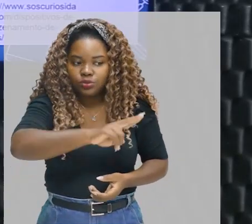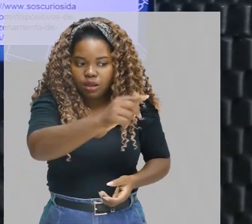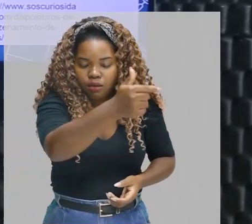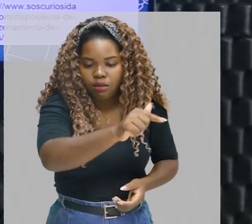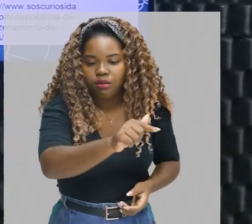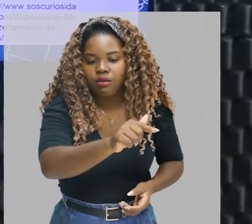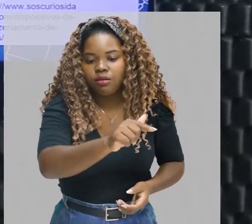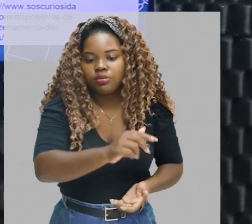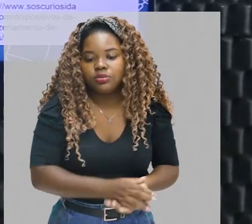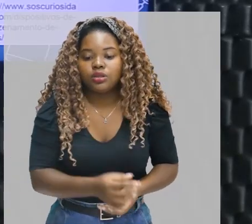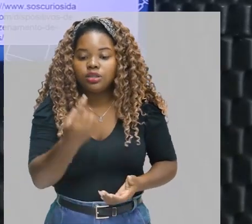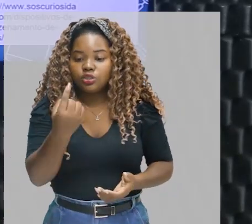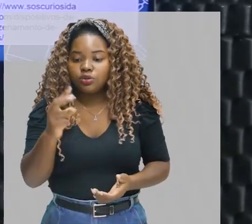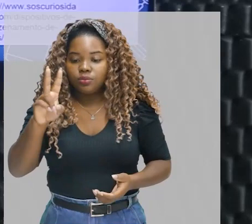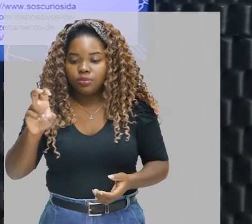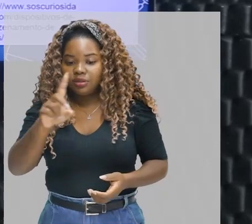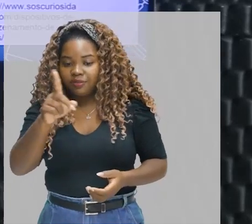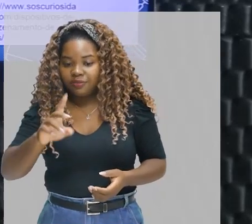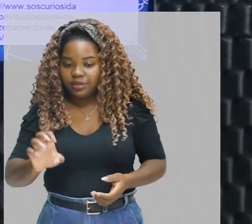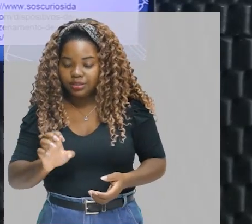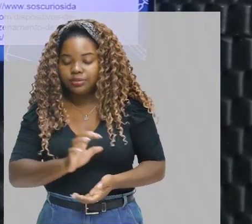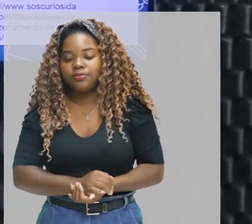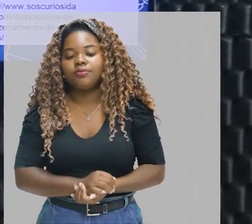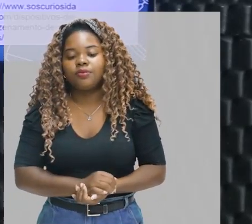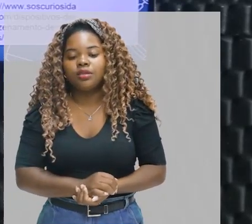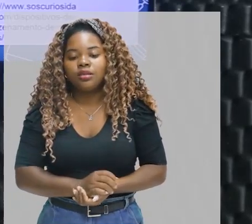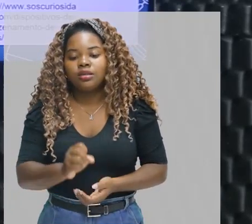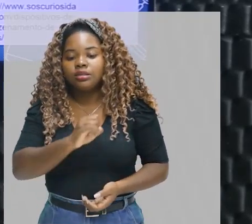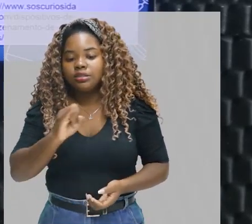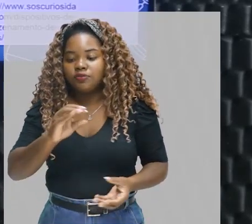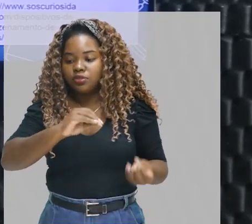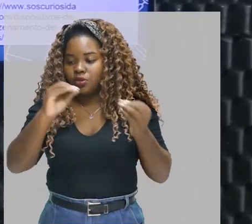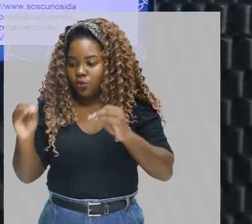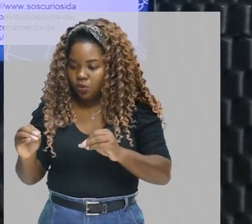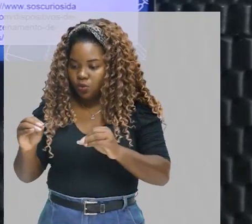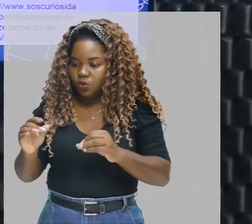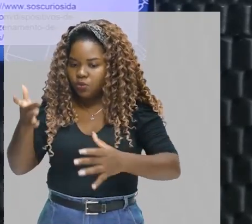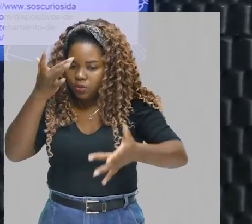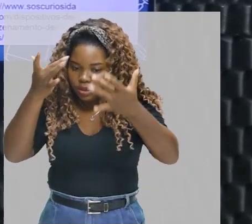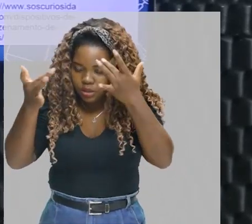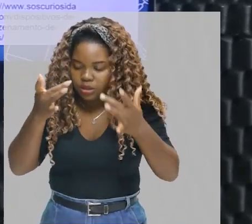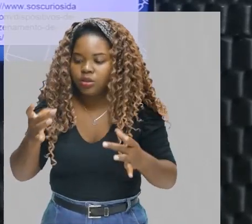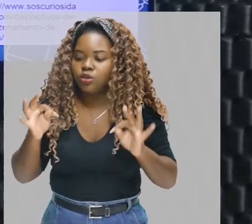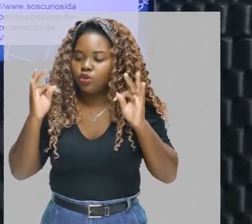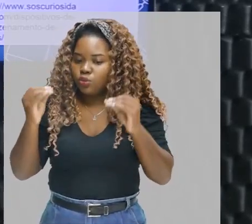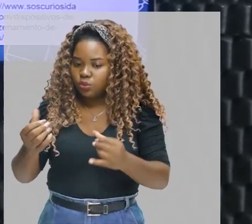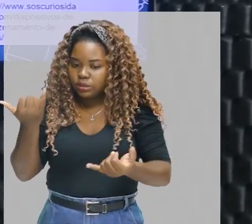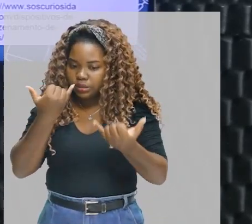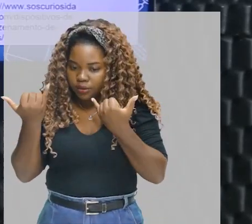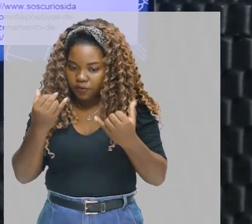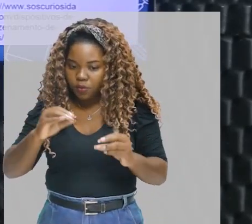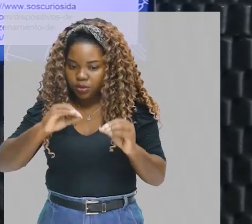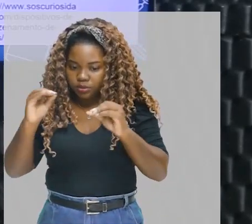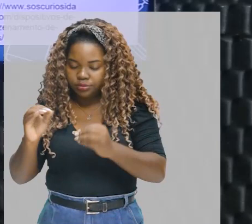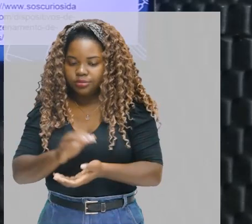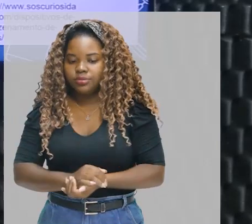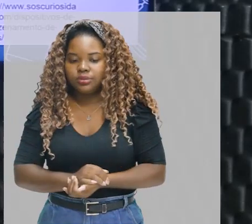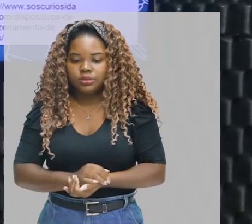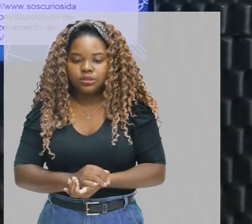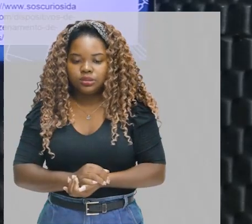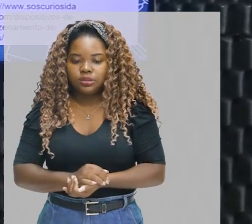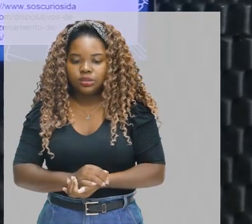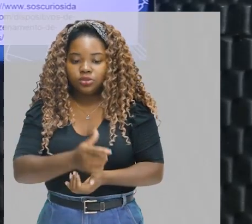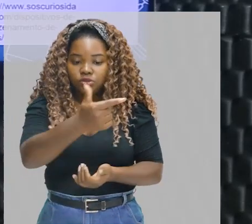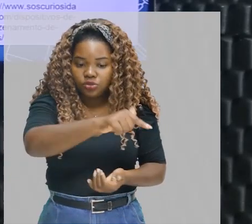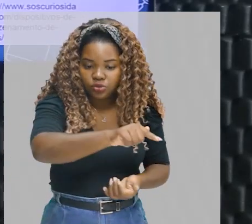só, uma vez que você gravou aqui, como esse cilindro ele era colocado os pinos, certo? Não teria como